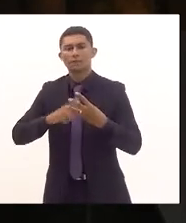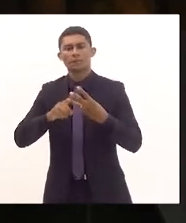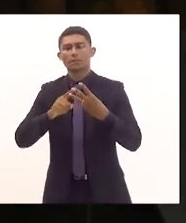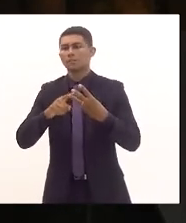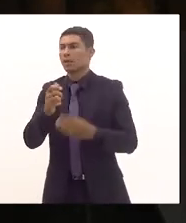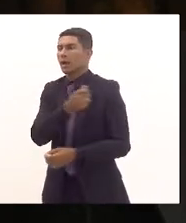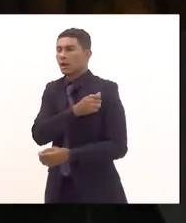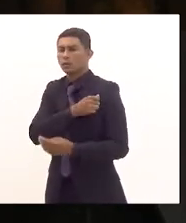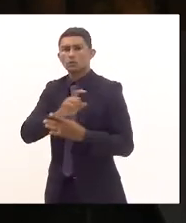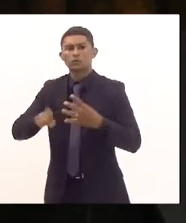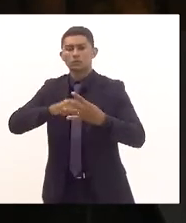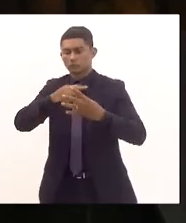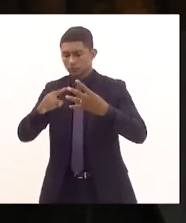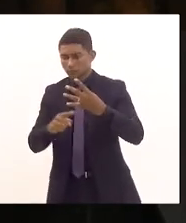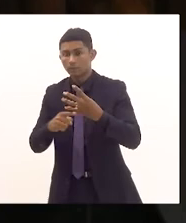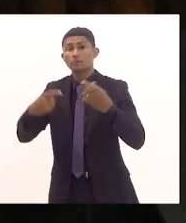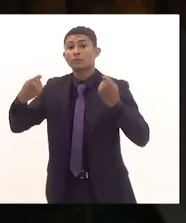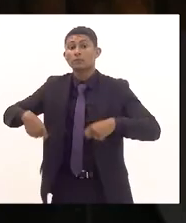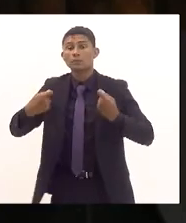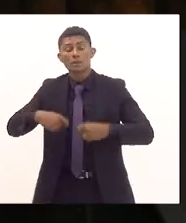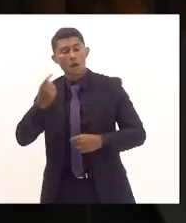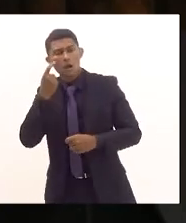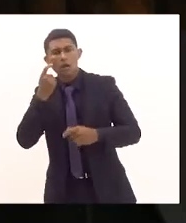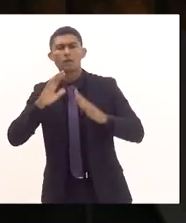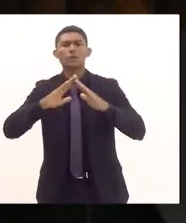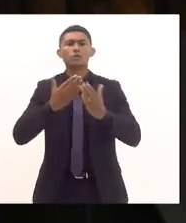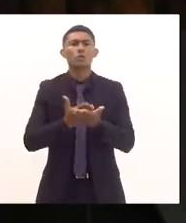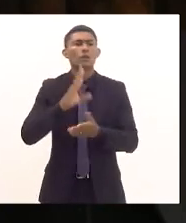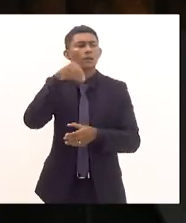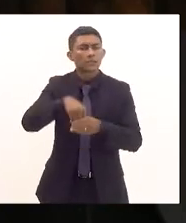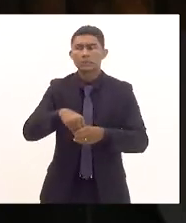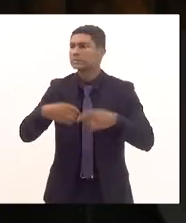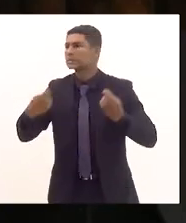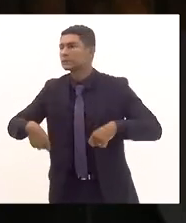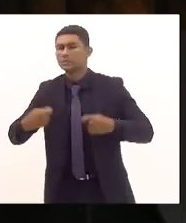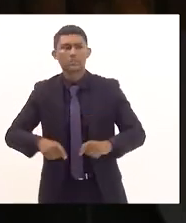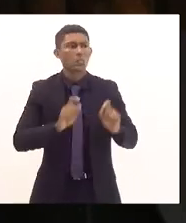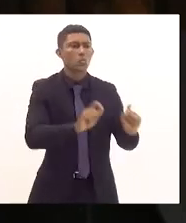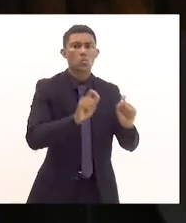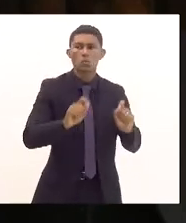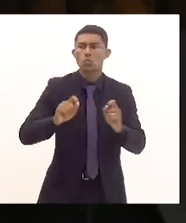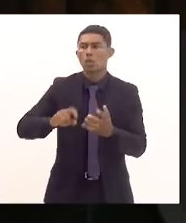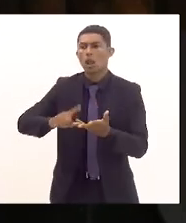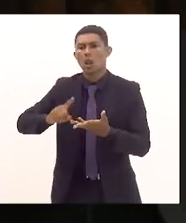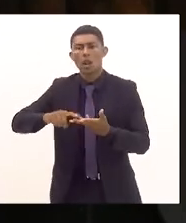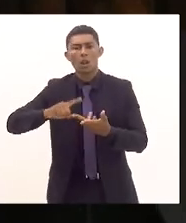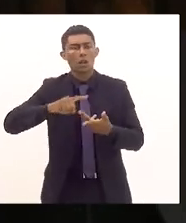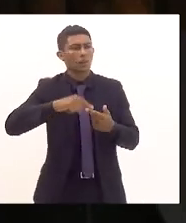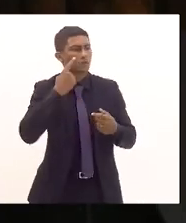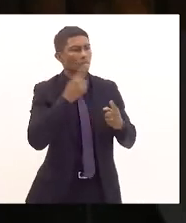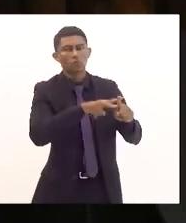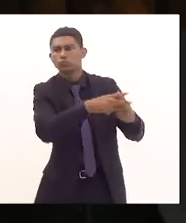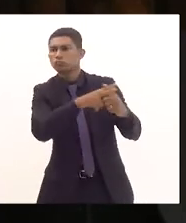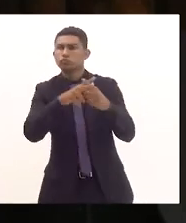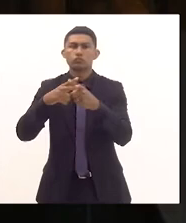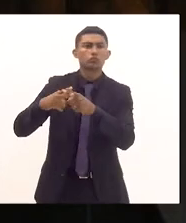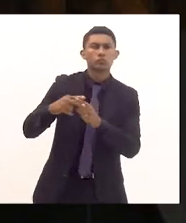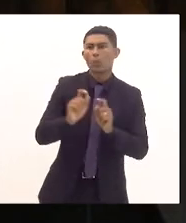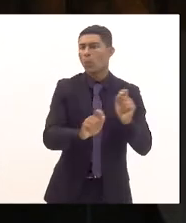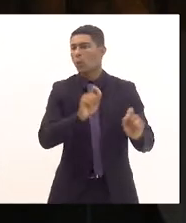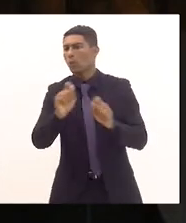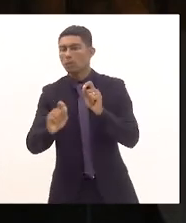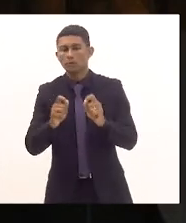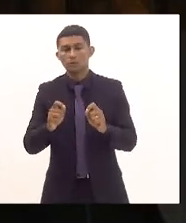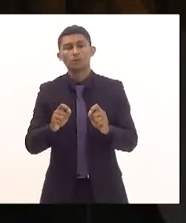alunos devem decidir Quais são os por a escola tá precisando de pequenas reformas reparos e outras